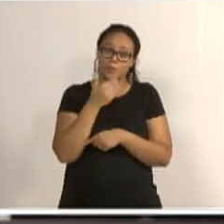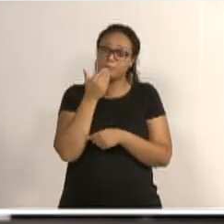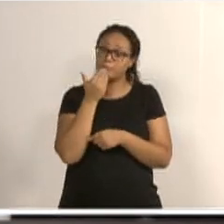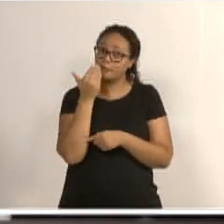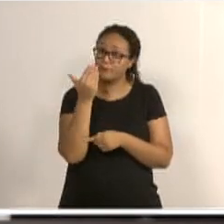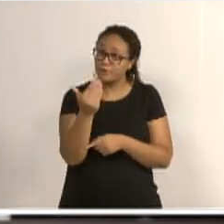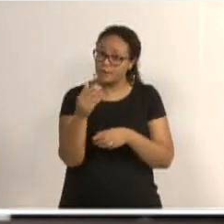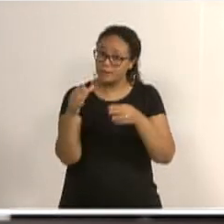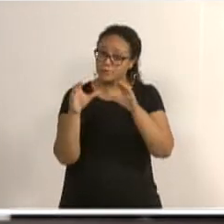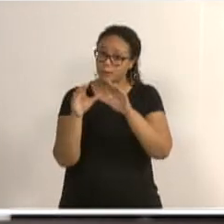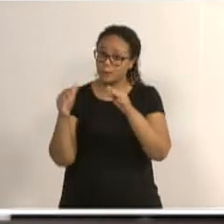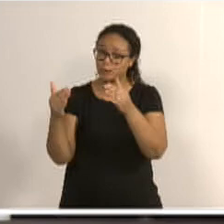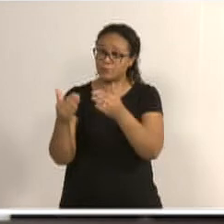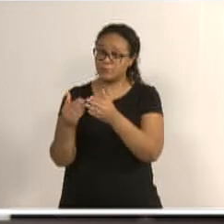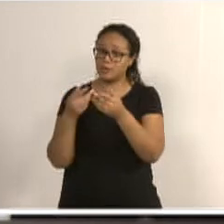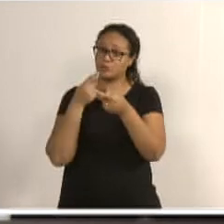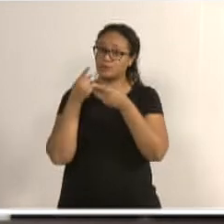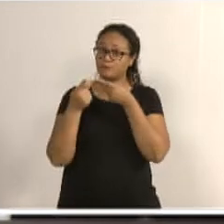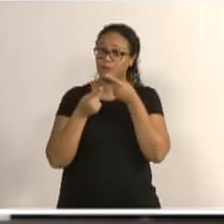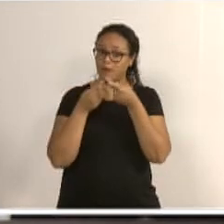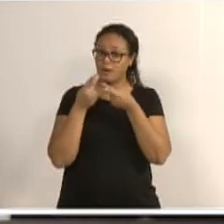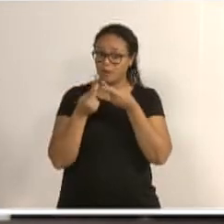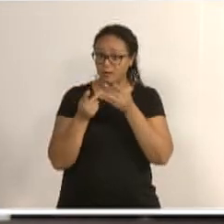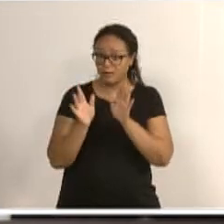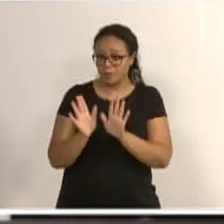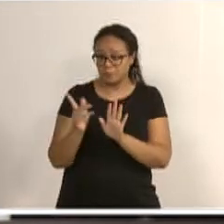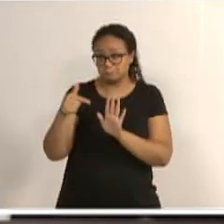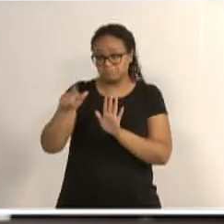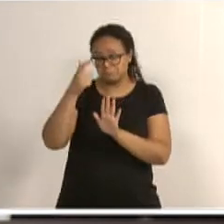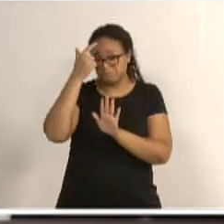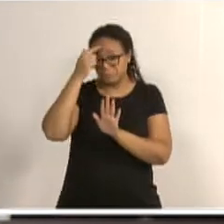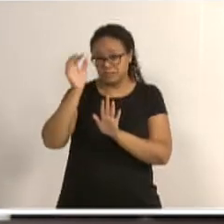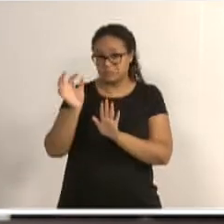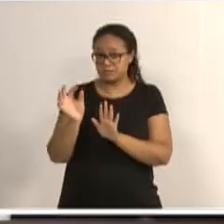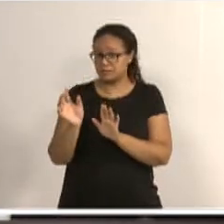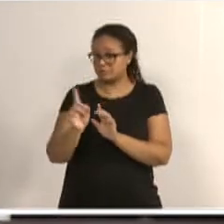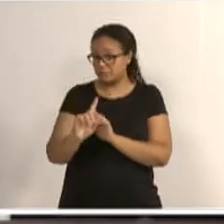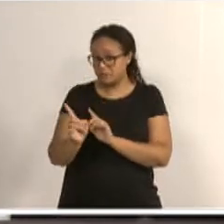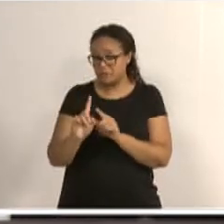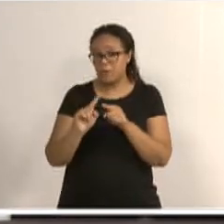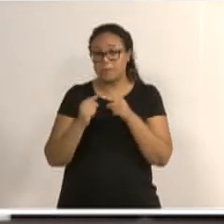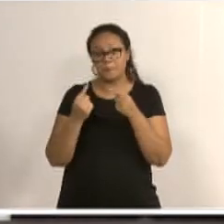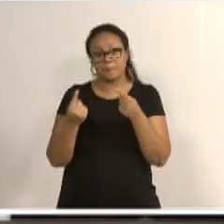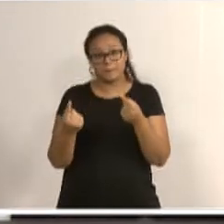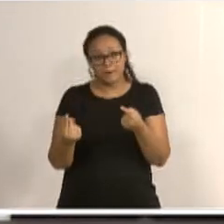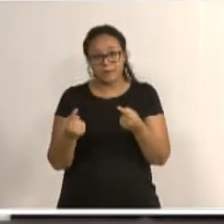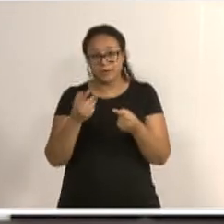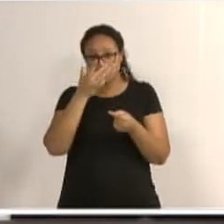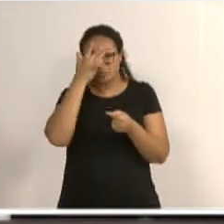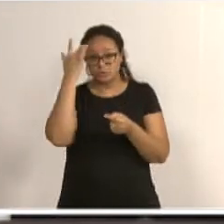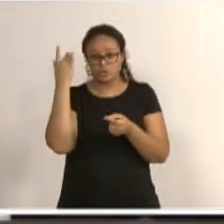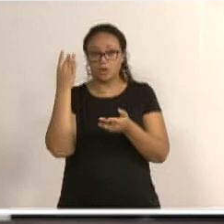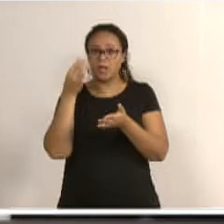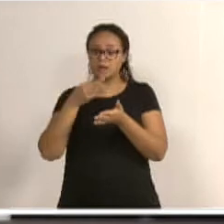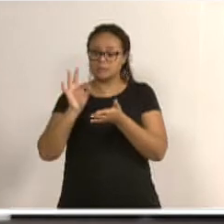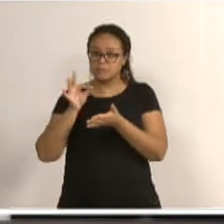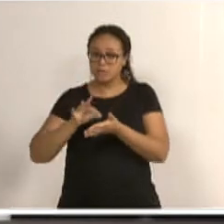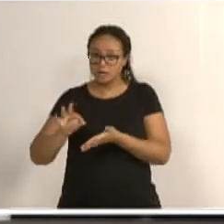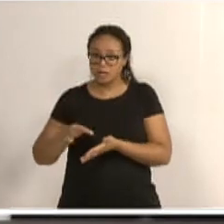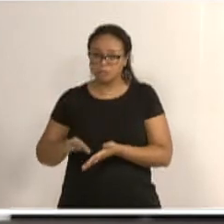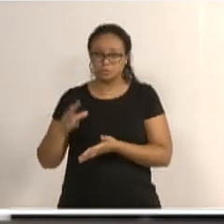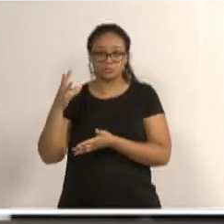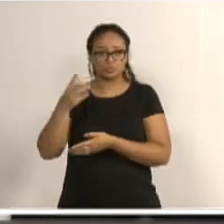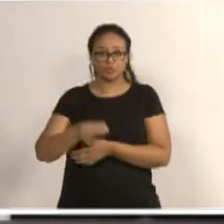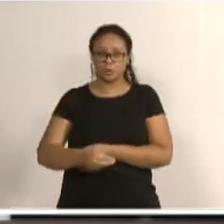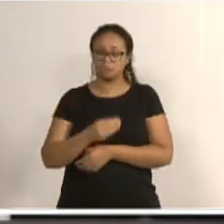para a comunidade, como foi citado que não, né? Aqueles que foram inscritos aqui, devidamente inscritos, todos